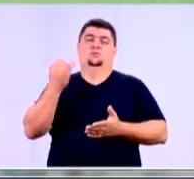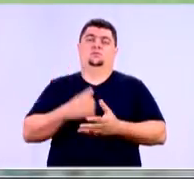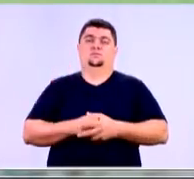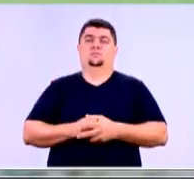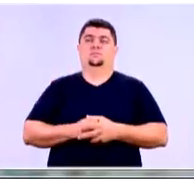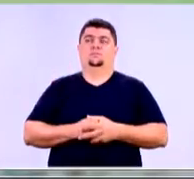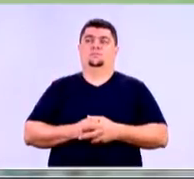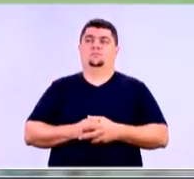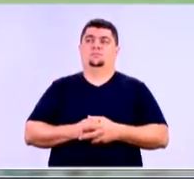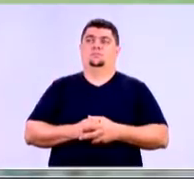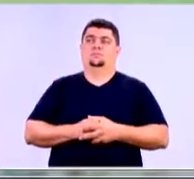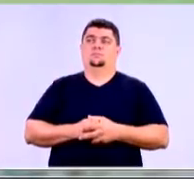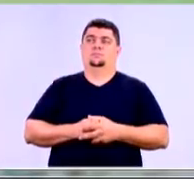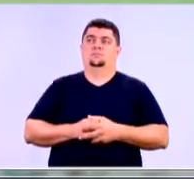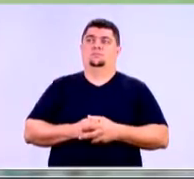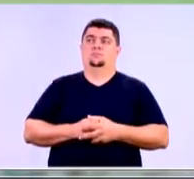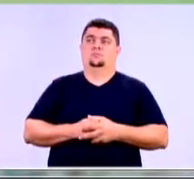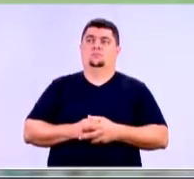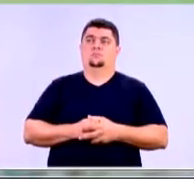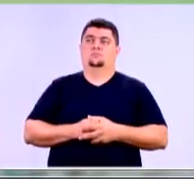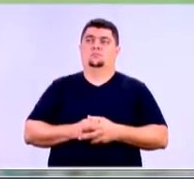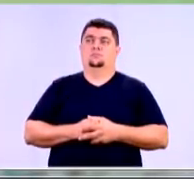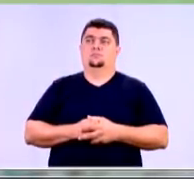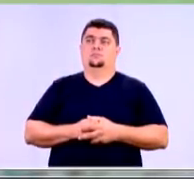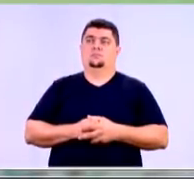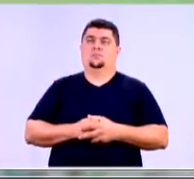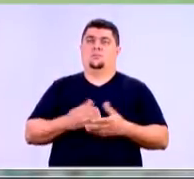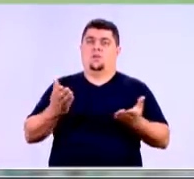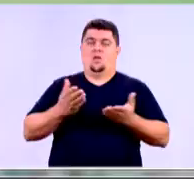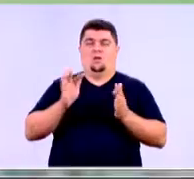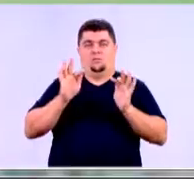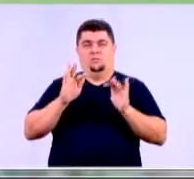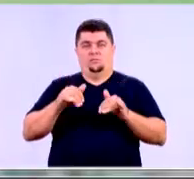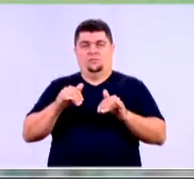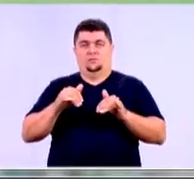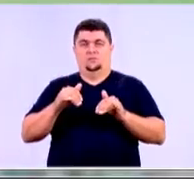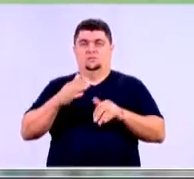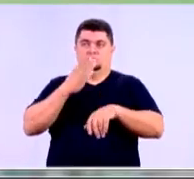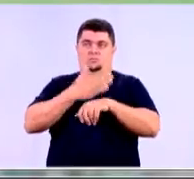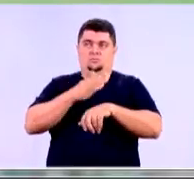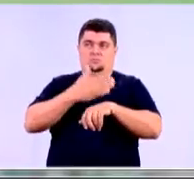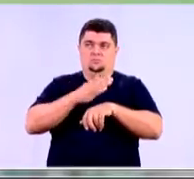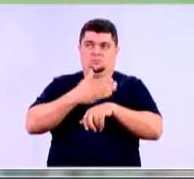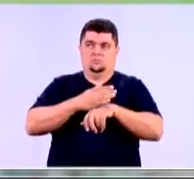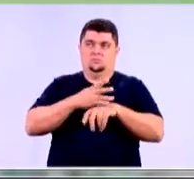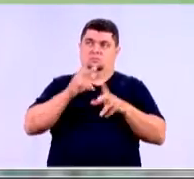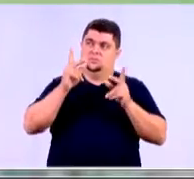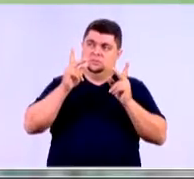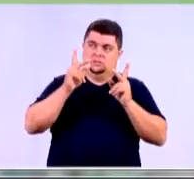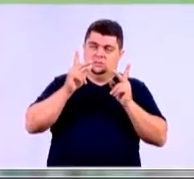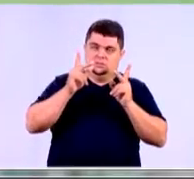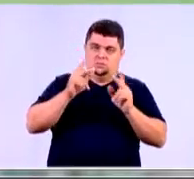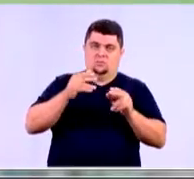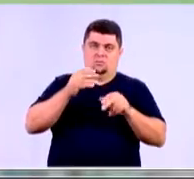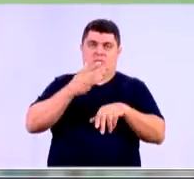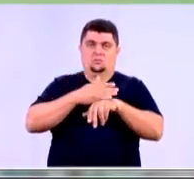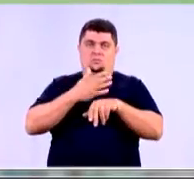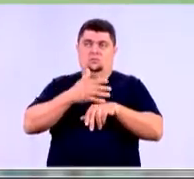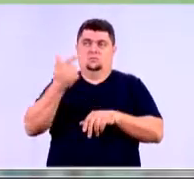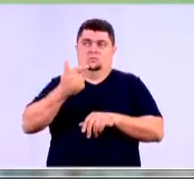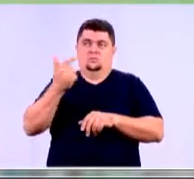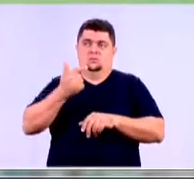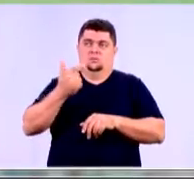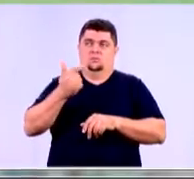ele. Por fim, nós deixamos vocês com uma tarefa, que é a mesma tarefa da teleaula 2, tá,